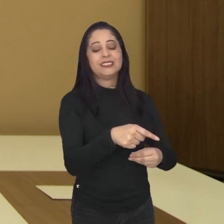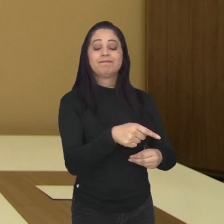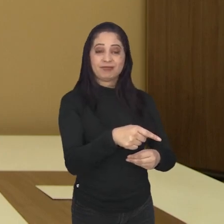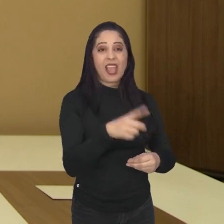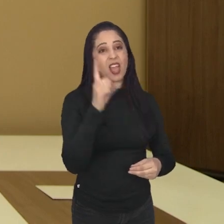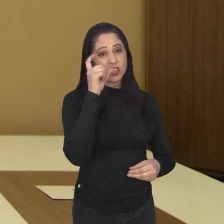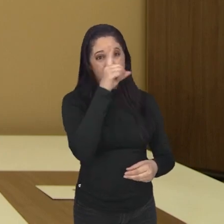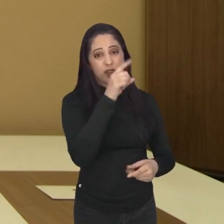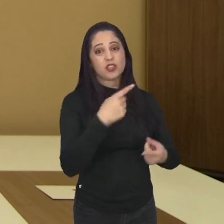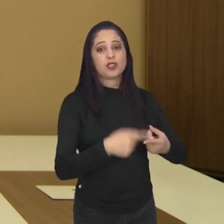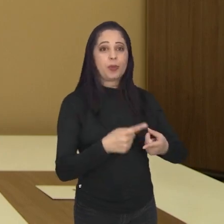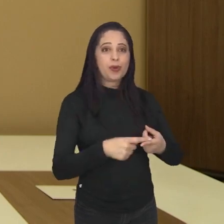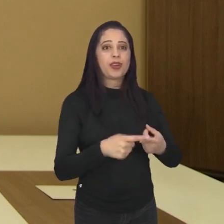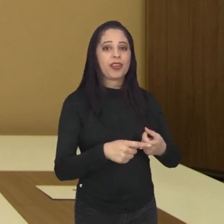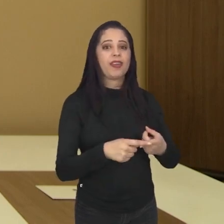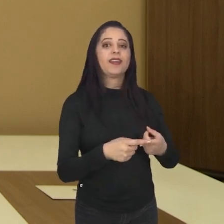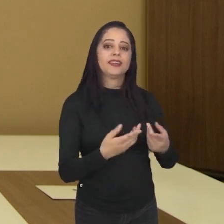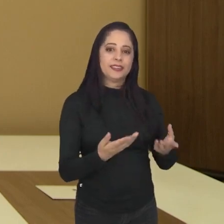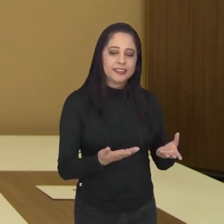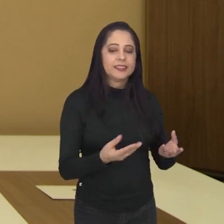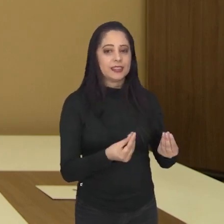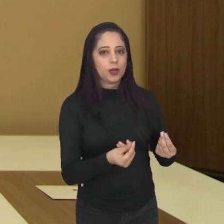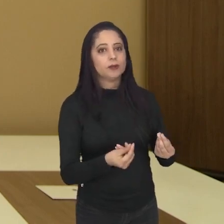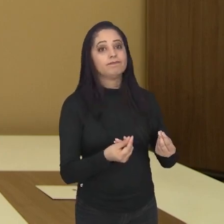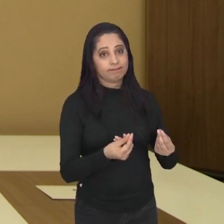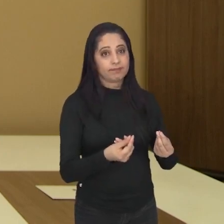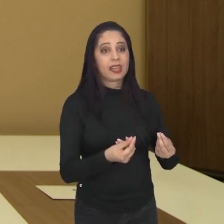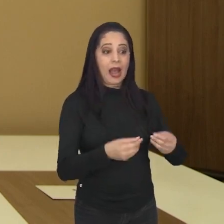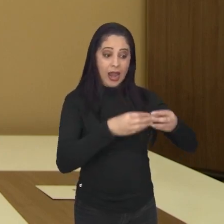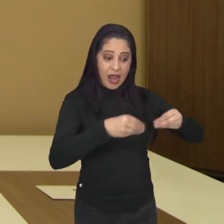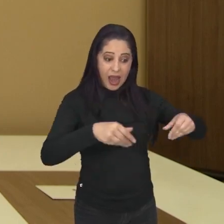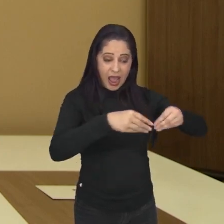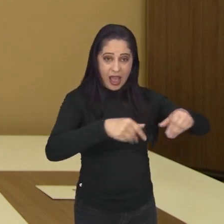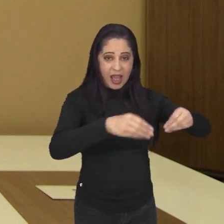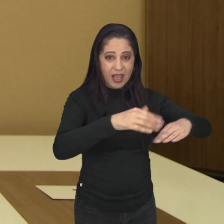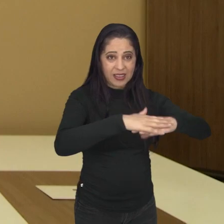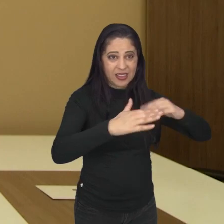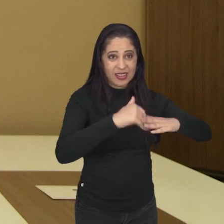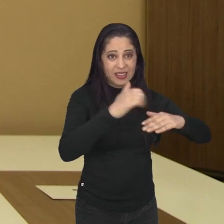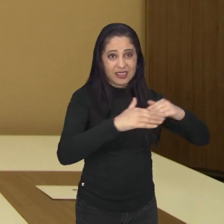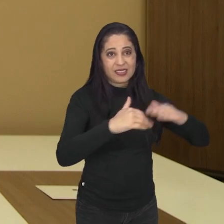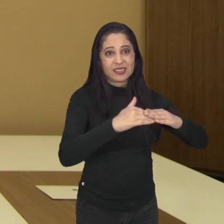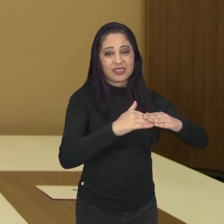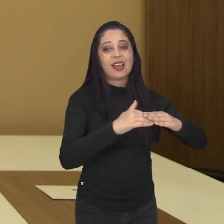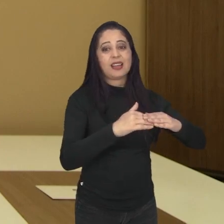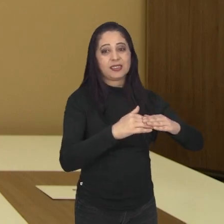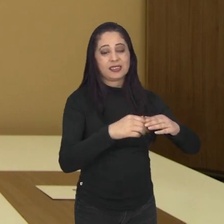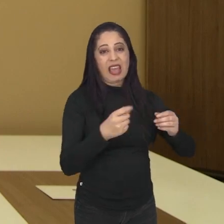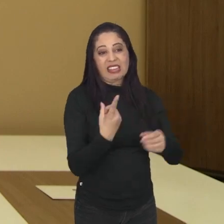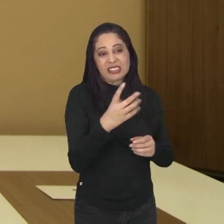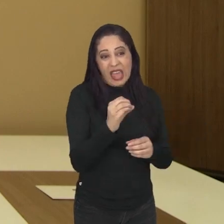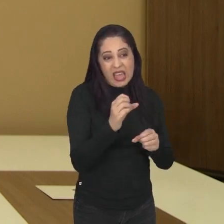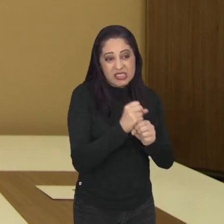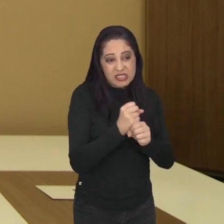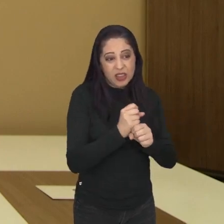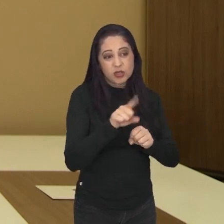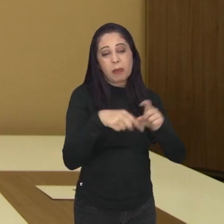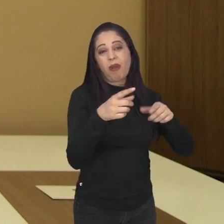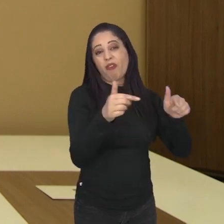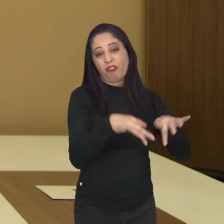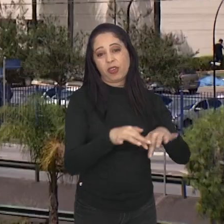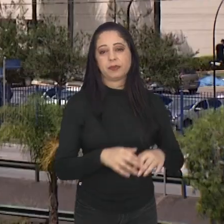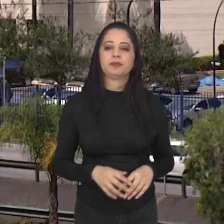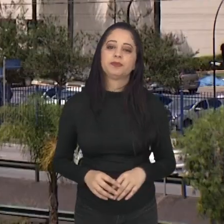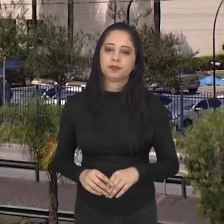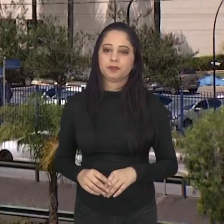isso é um ponto preocupante o que acaba reduzindo a vida útil do Aterro Então por outro lado o Aterro de São José tá com uma vida útil muito curta aí de menos